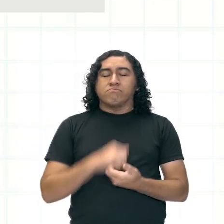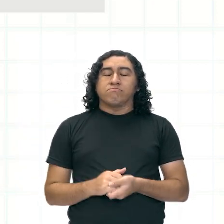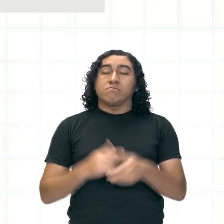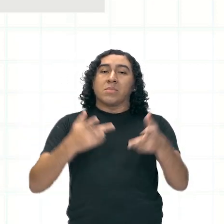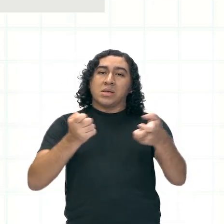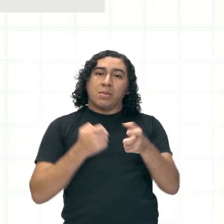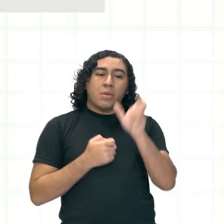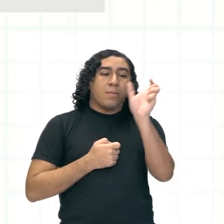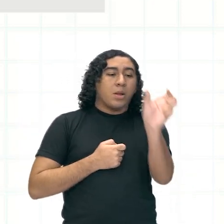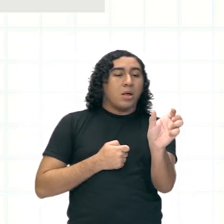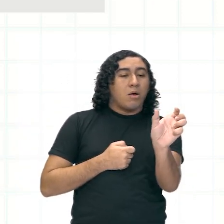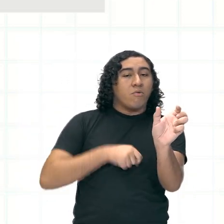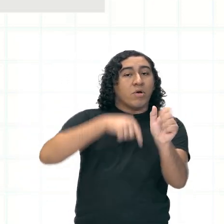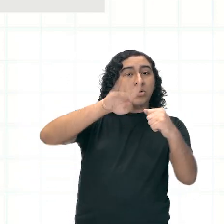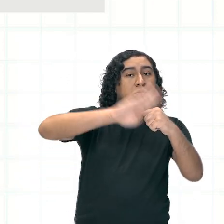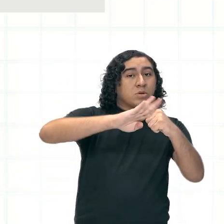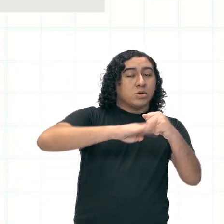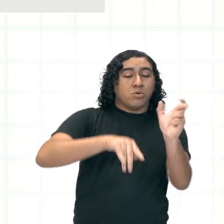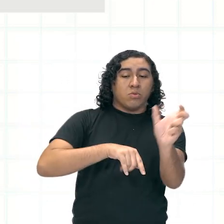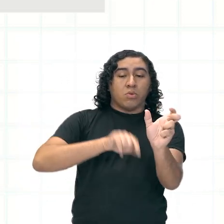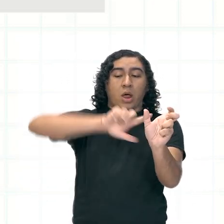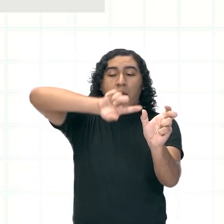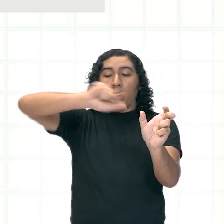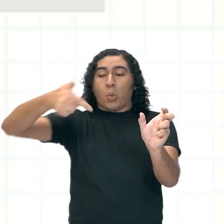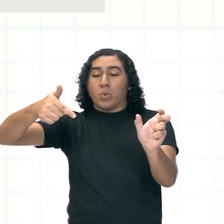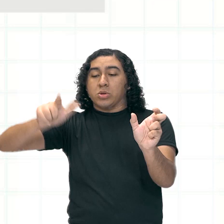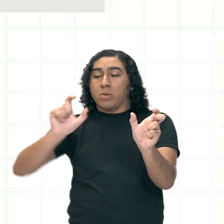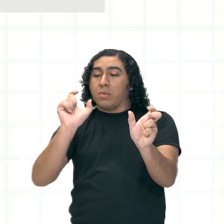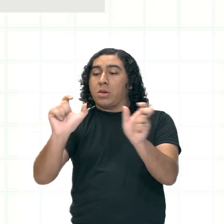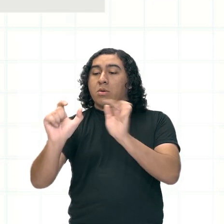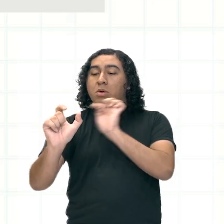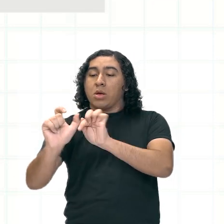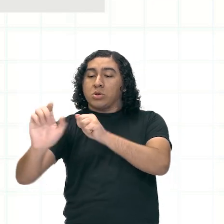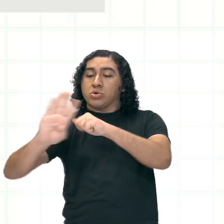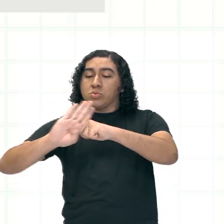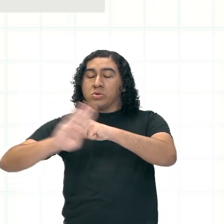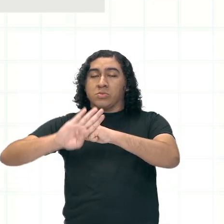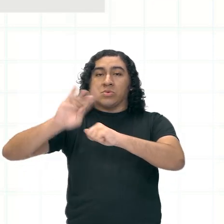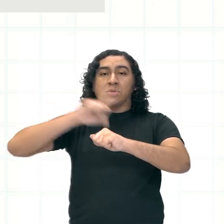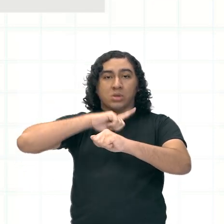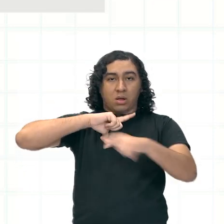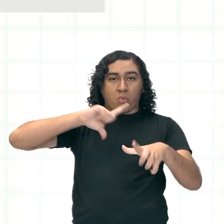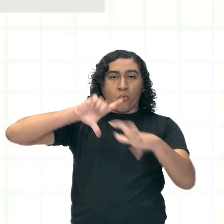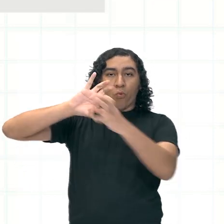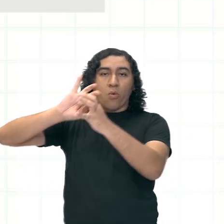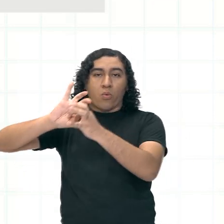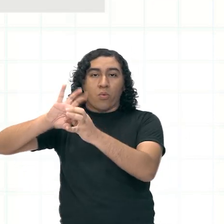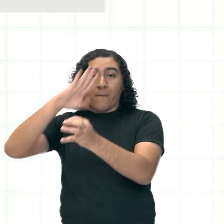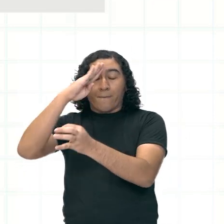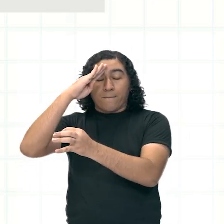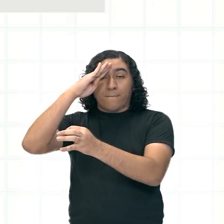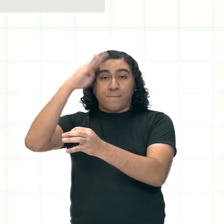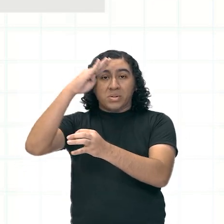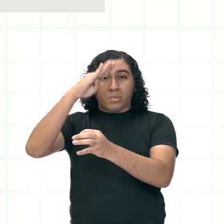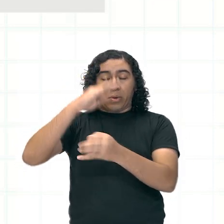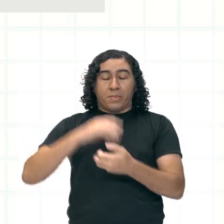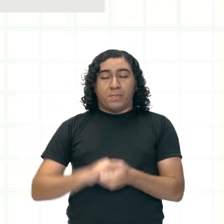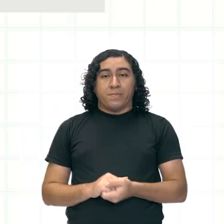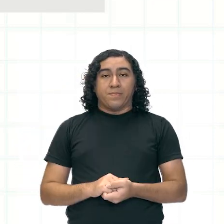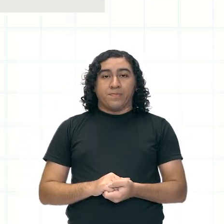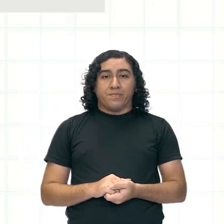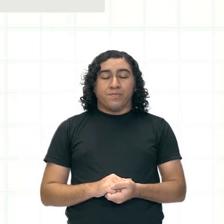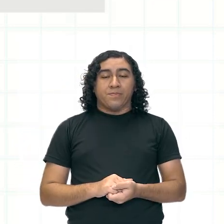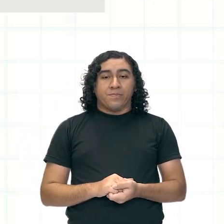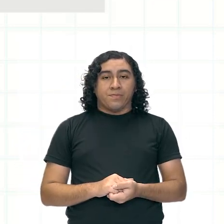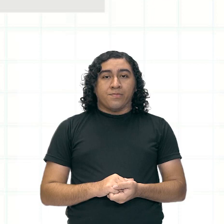que as palavras fauna e flora fazem parte desse núcleo do sujeito. São